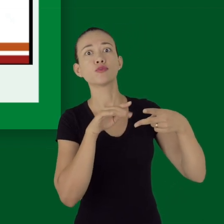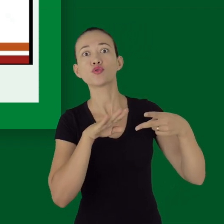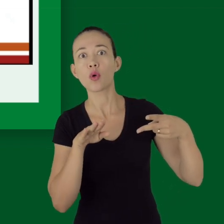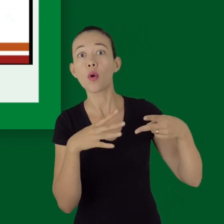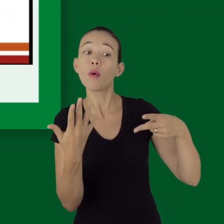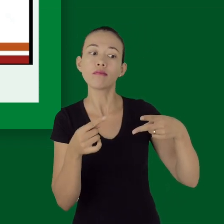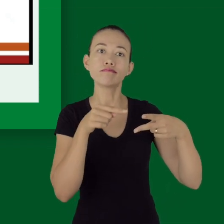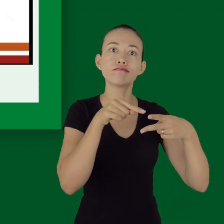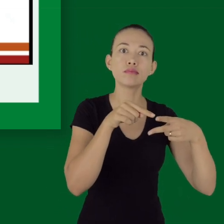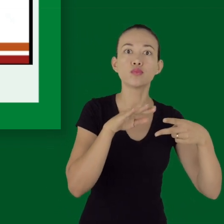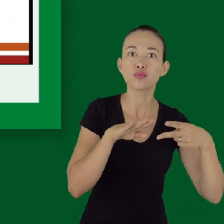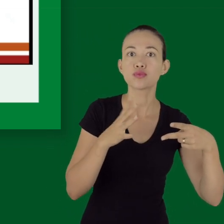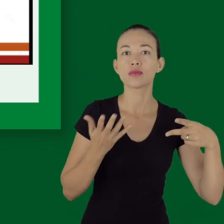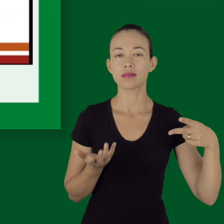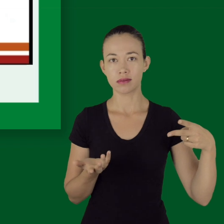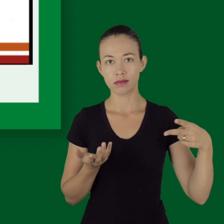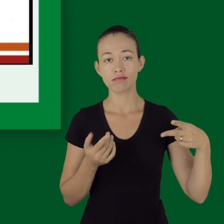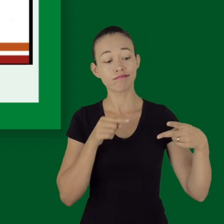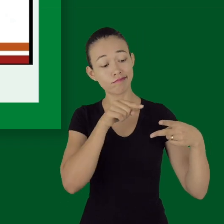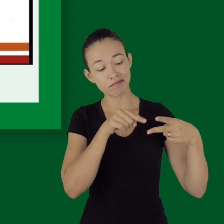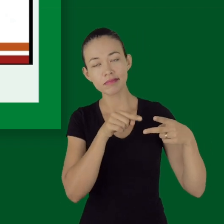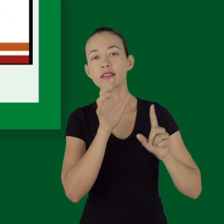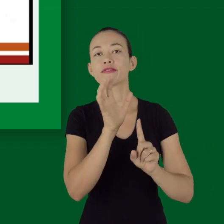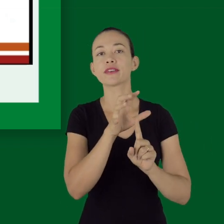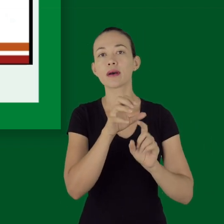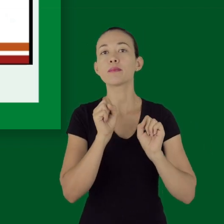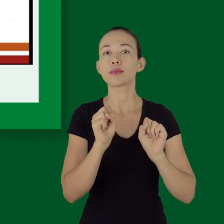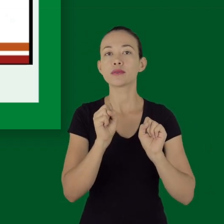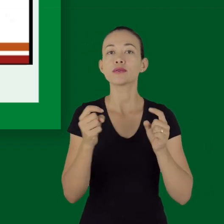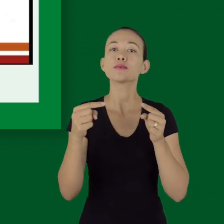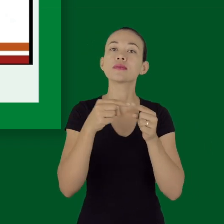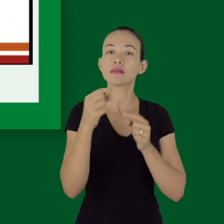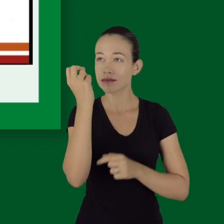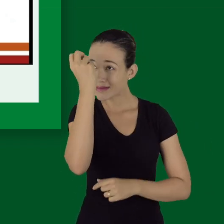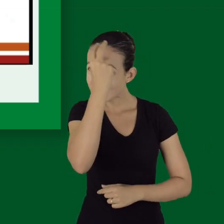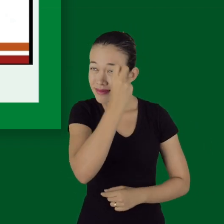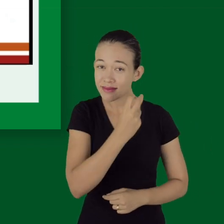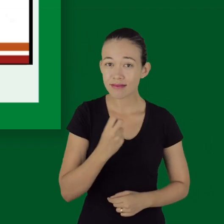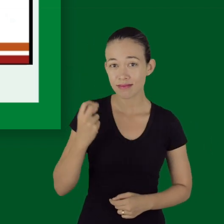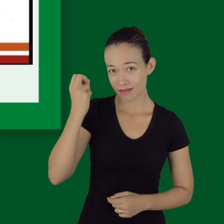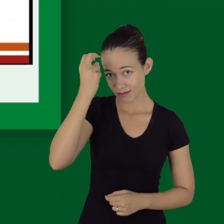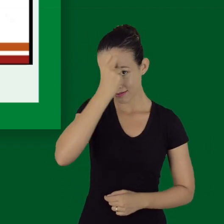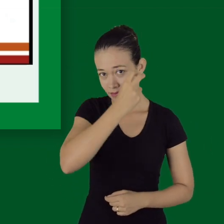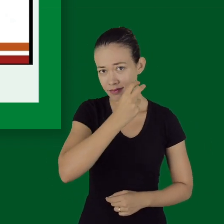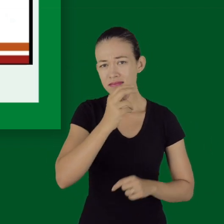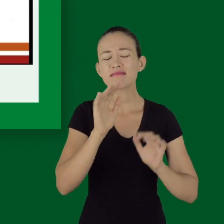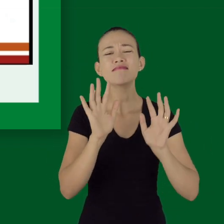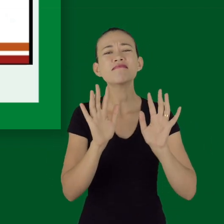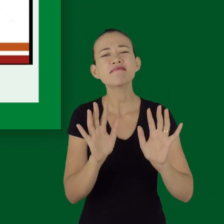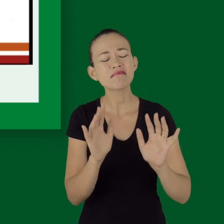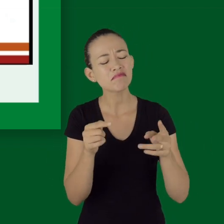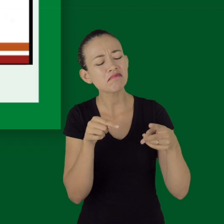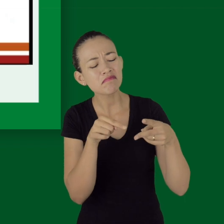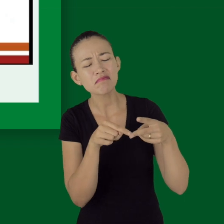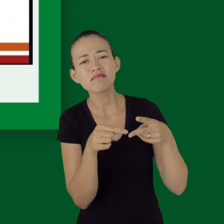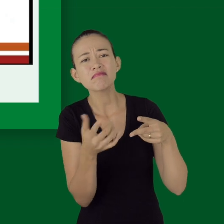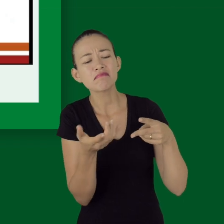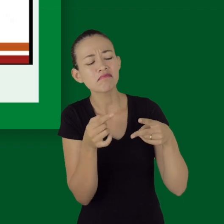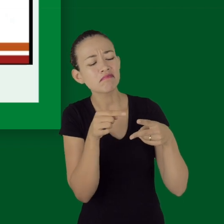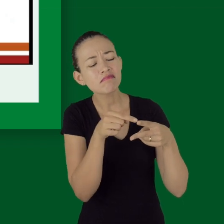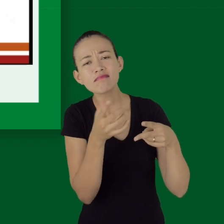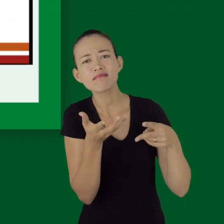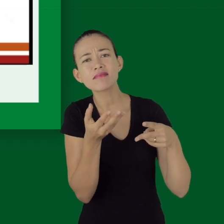simpático e parasimpático, que é a situação do choque neurogênico. Né? Mas, de modo geral, como é que funciona essa